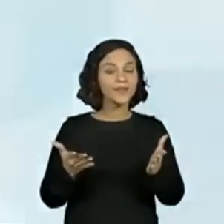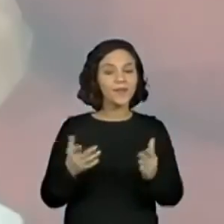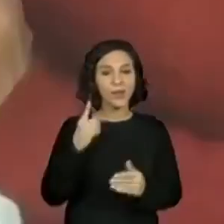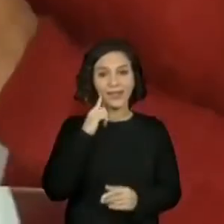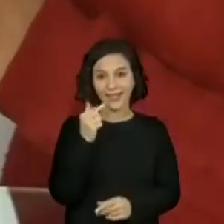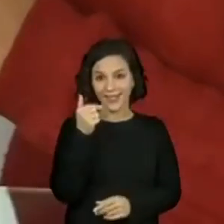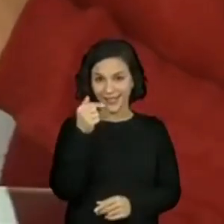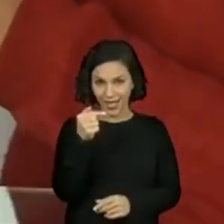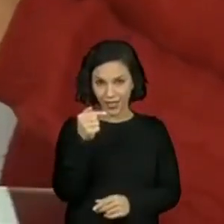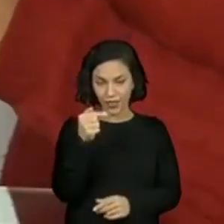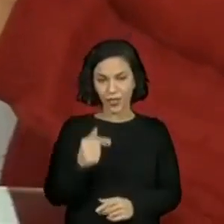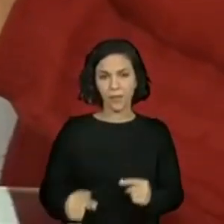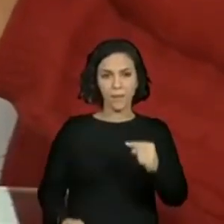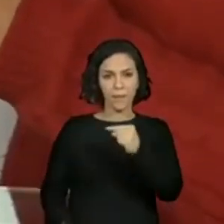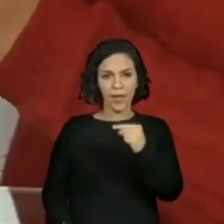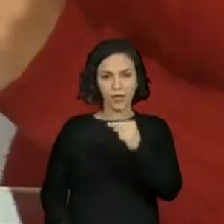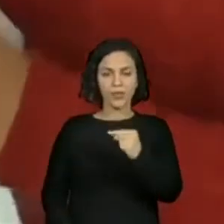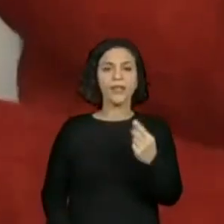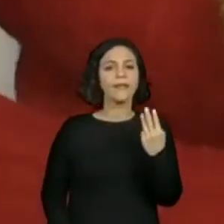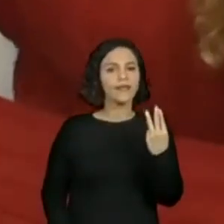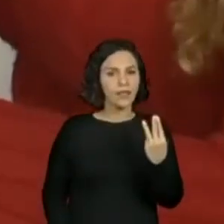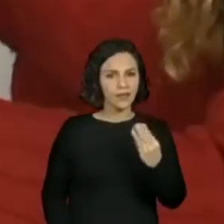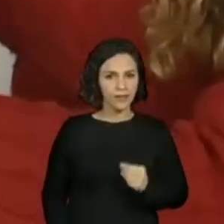7 menos 3.